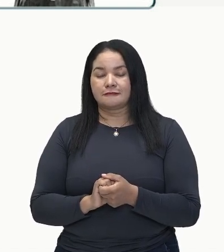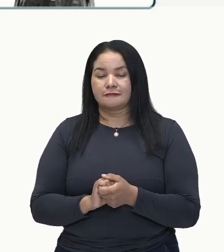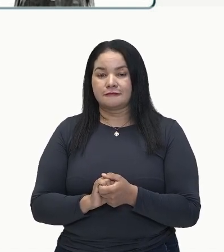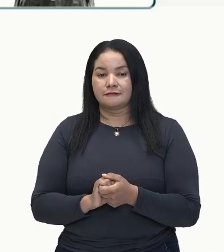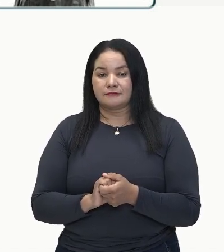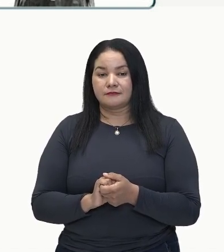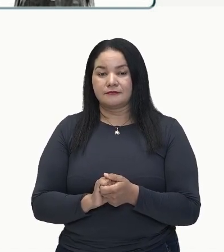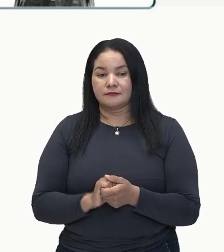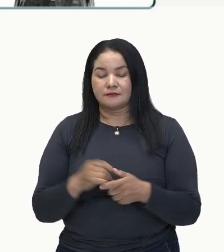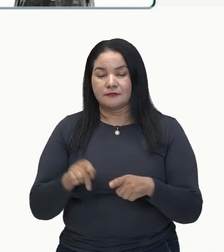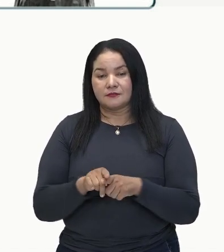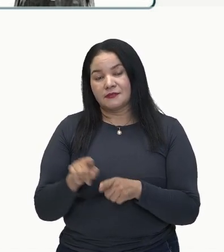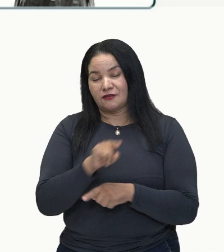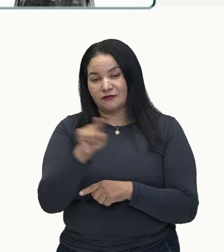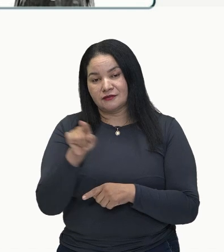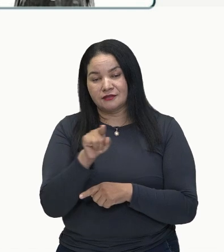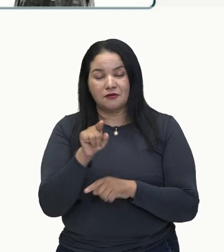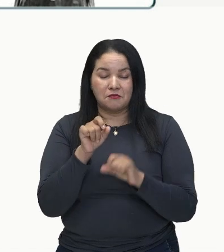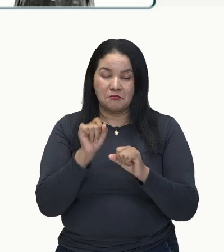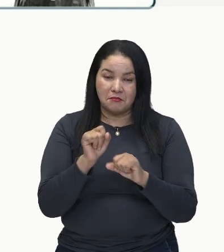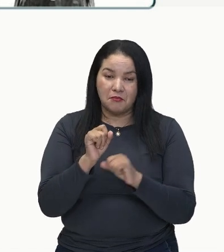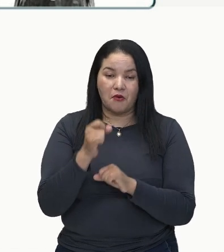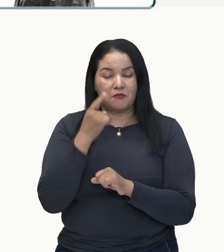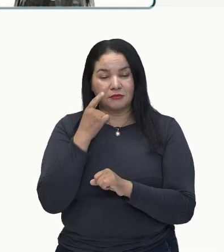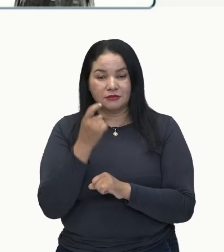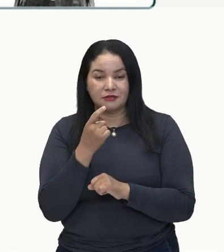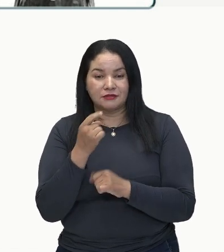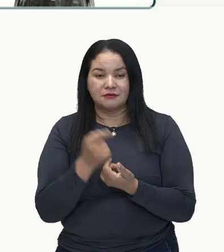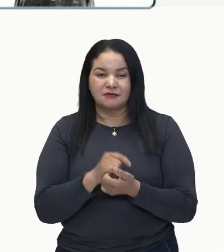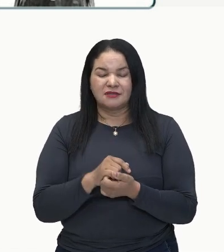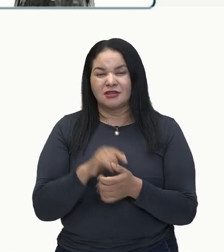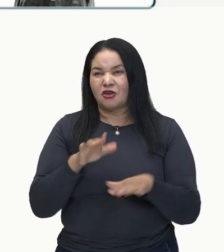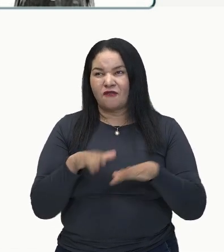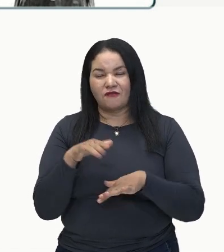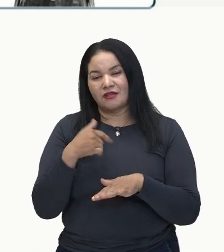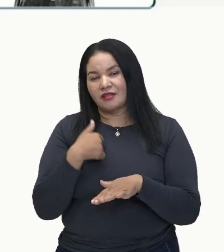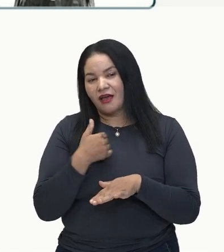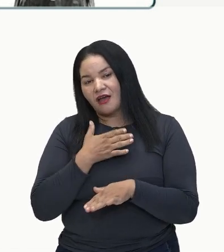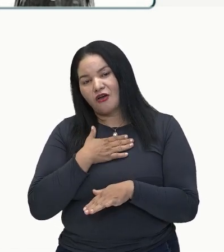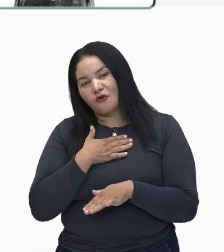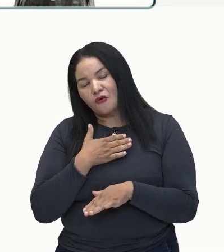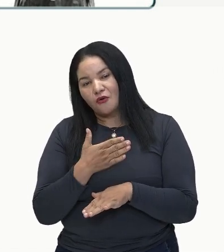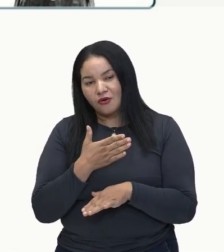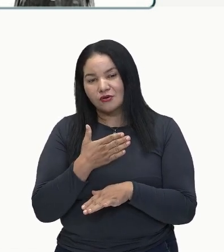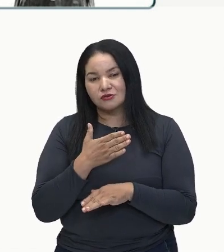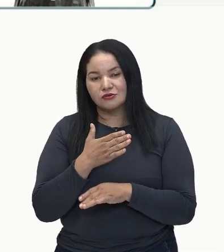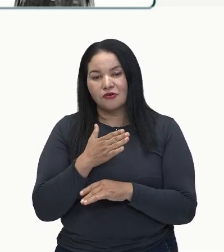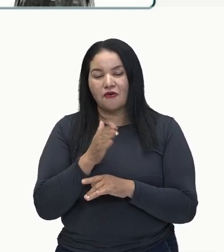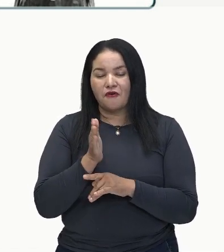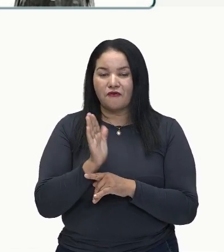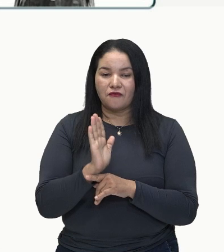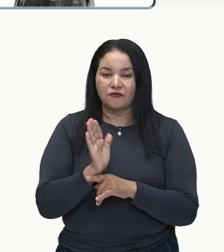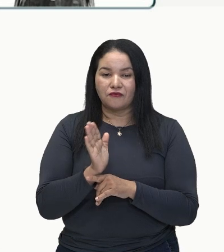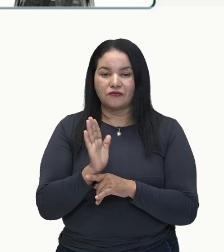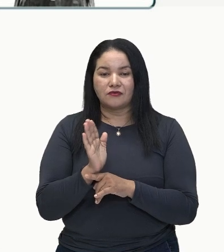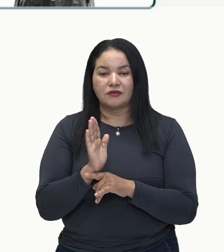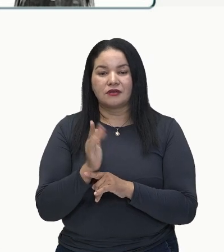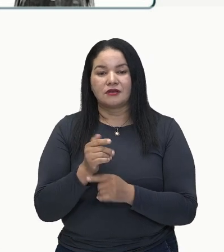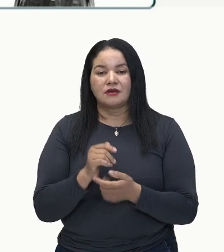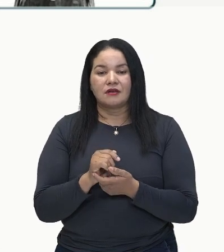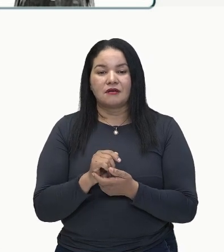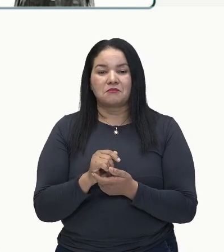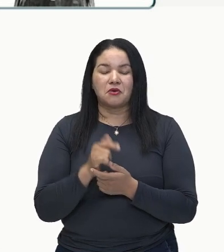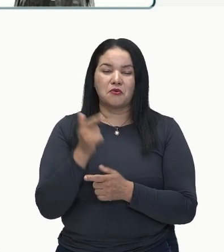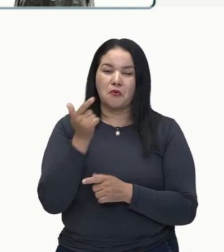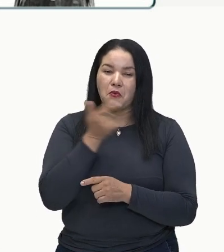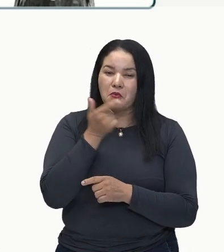já se interessa ou não, né? Ah, não, eu gosto mais dos filmes com humor negro.